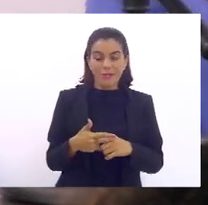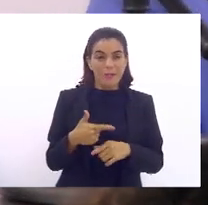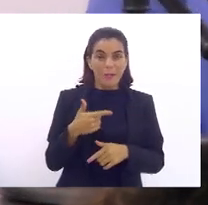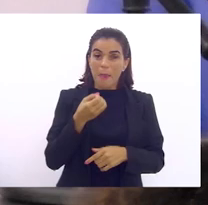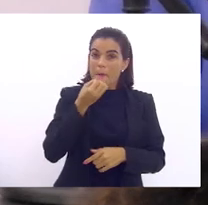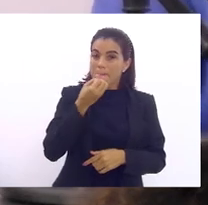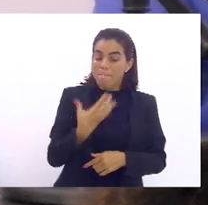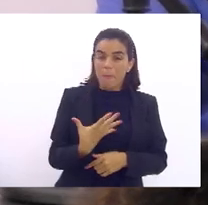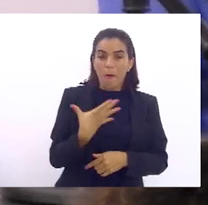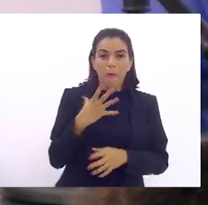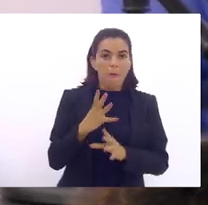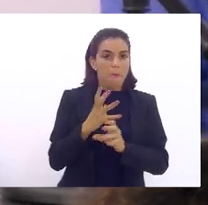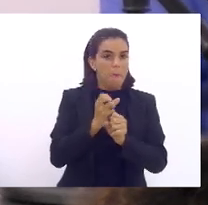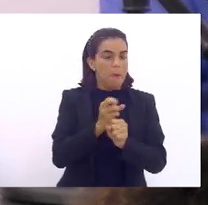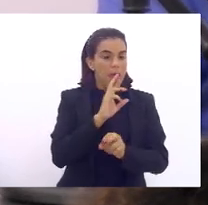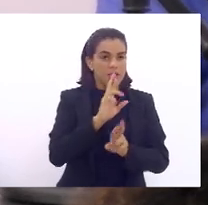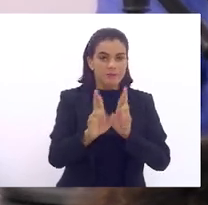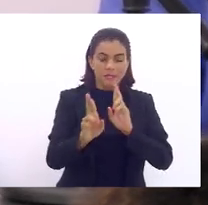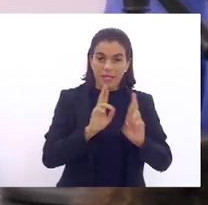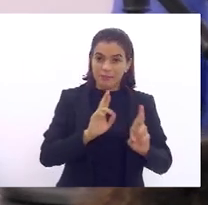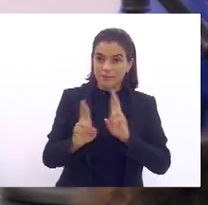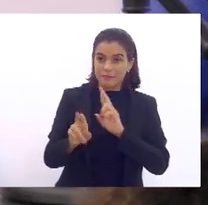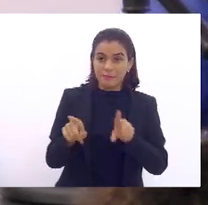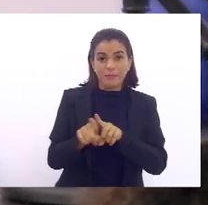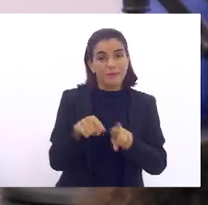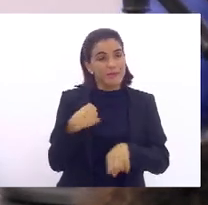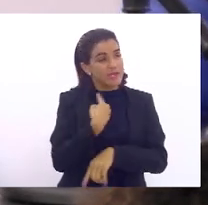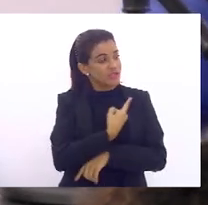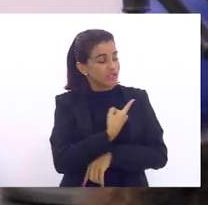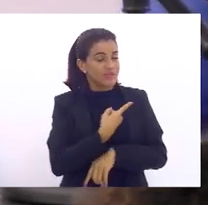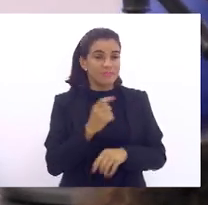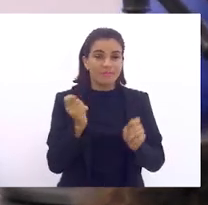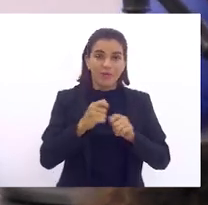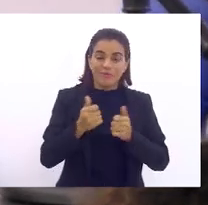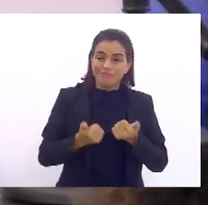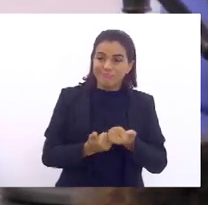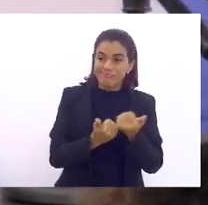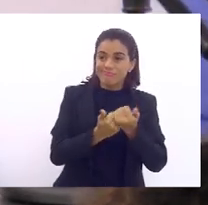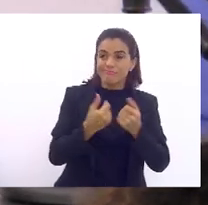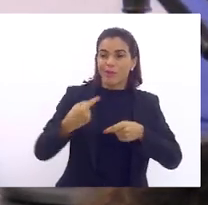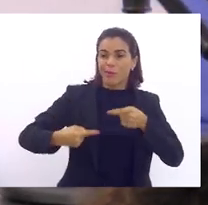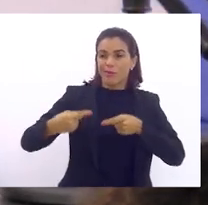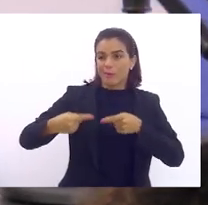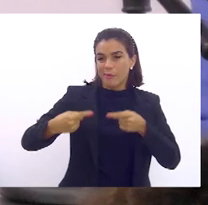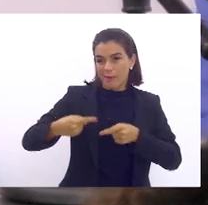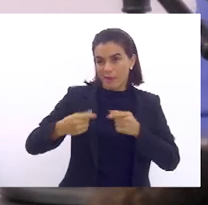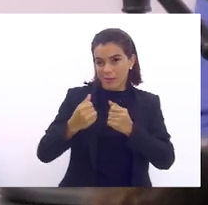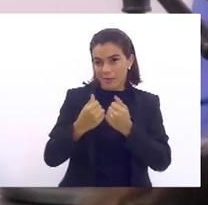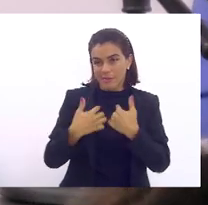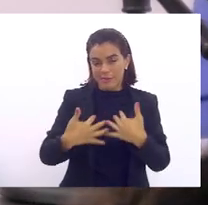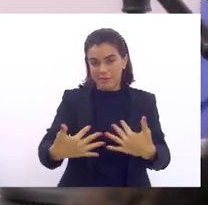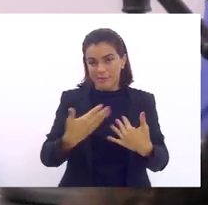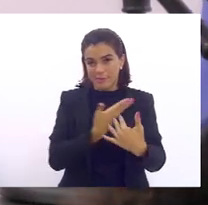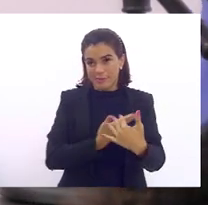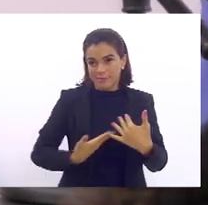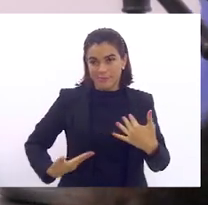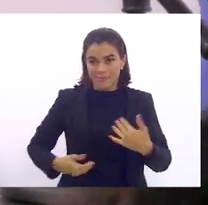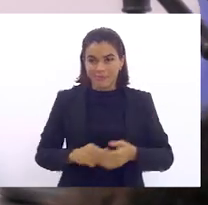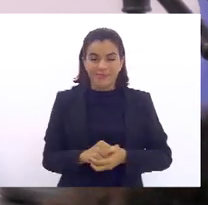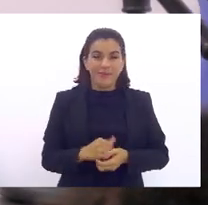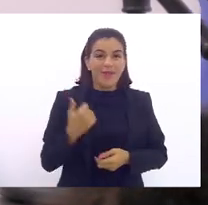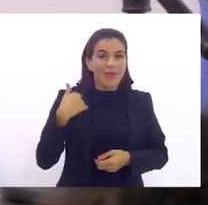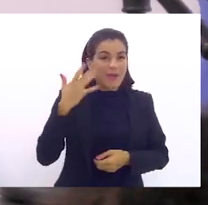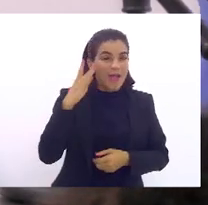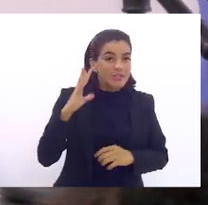produtiva e o quanto a gente pode colaborar com esses debates para nessas audiências públicas eu acho que praticamente